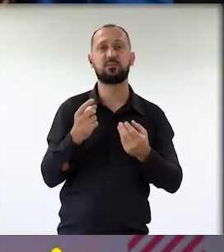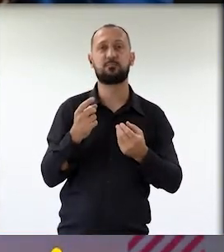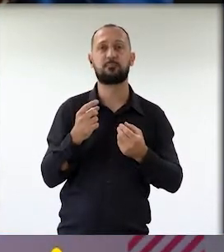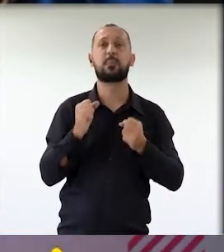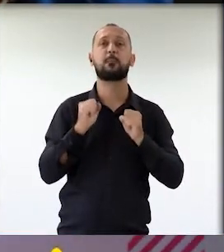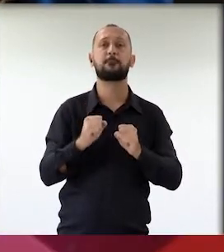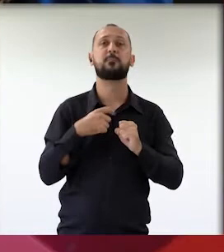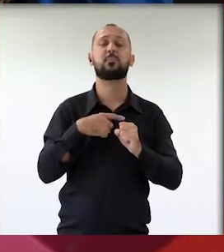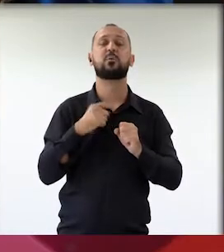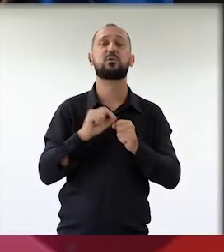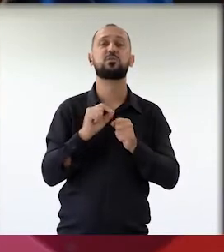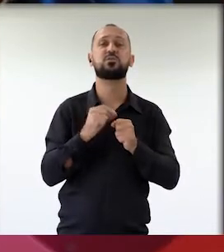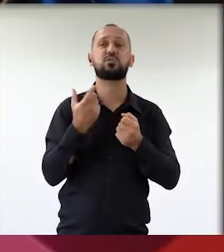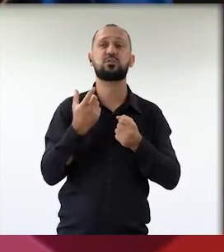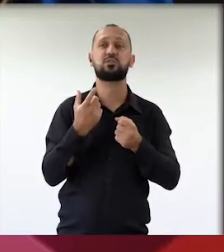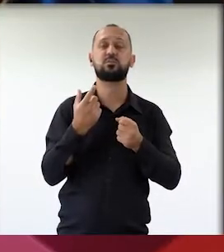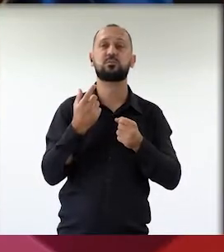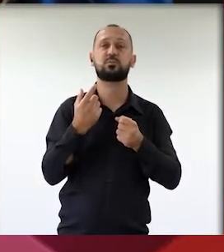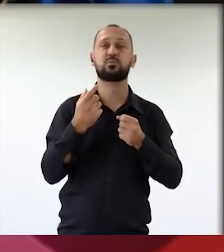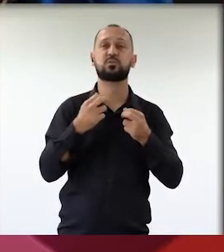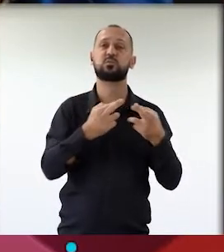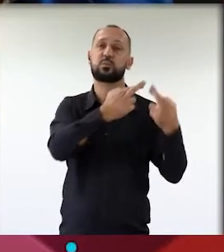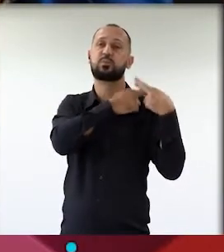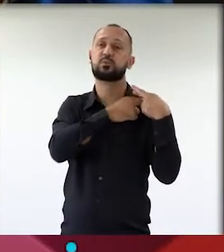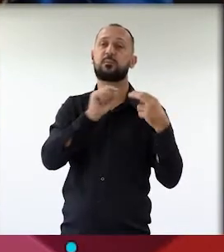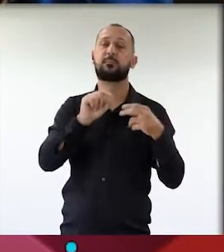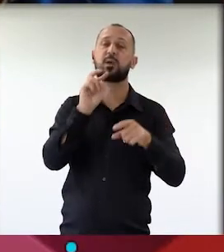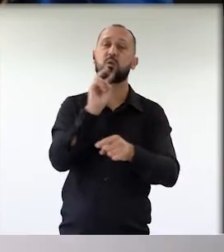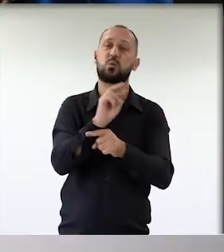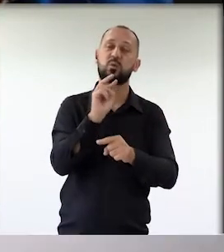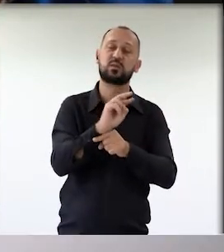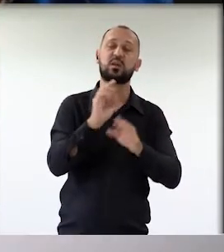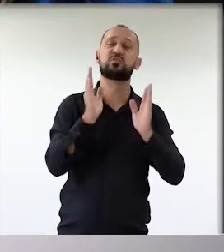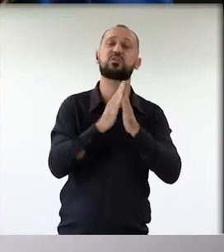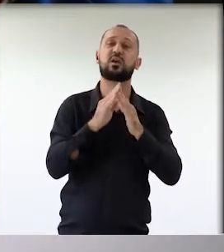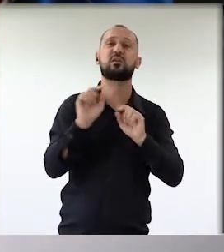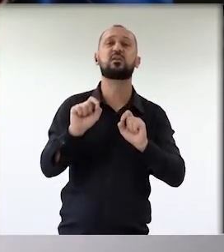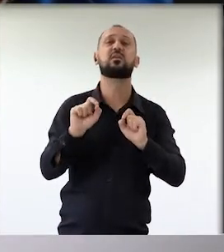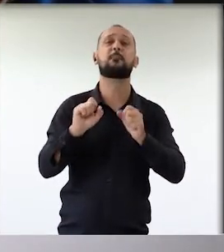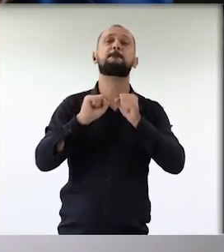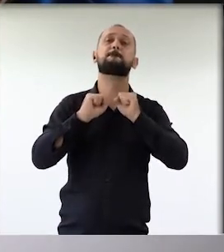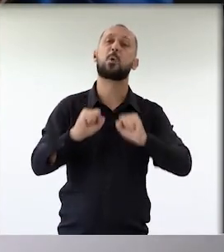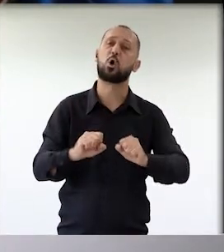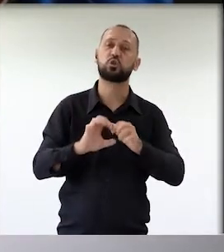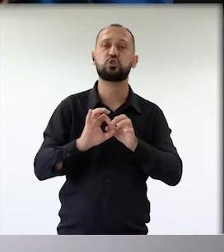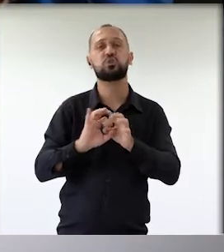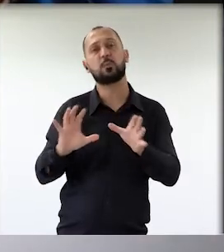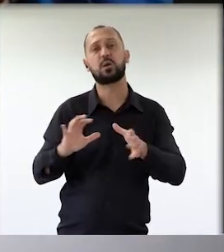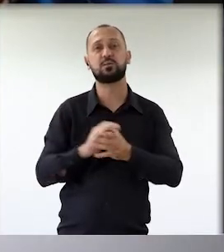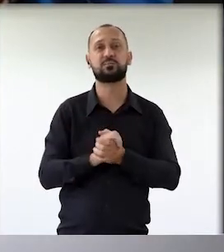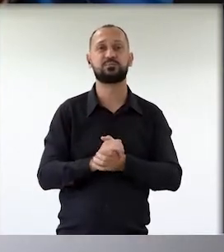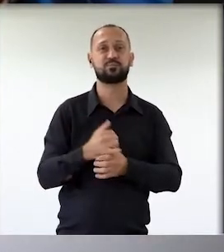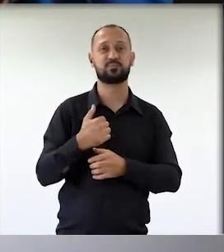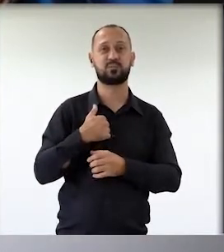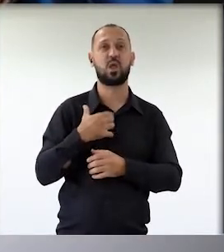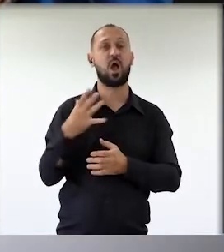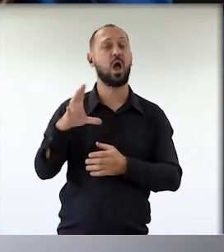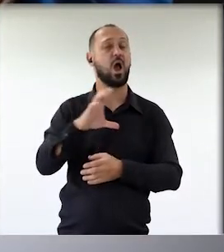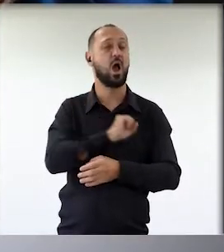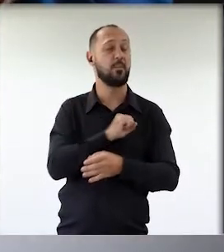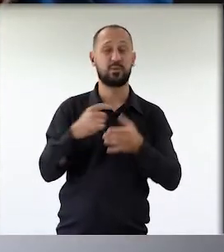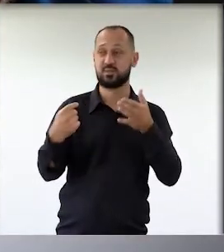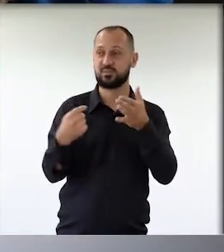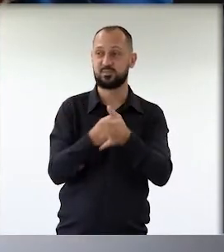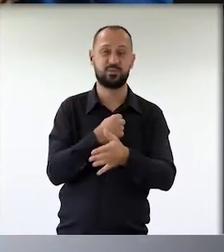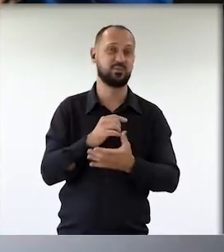mãe, eles podem dar de atribuições no caso dessa questão mais doméstica para o filho? O que está permitido? Eu